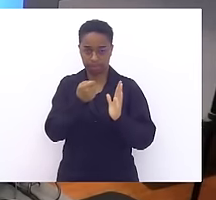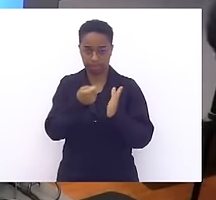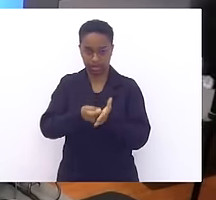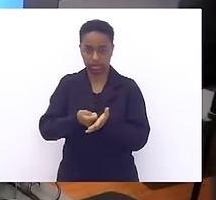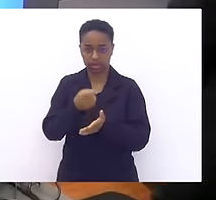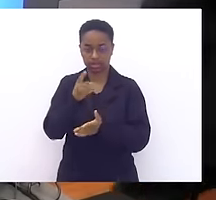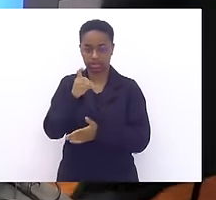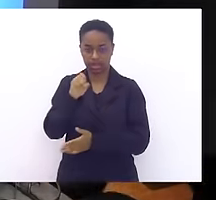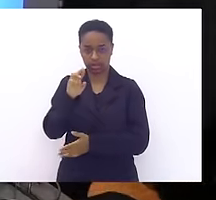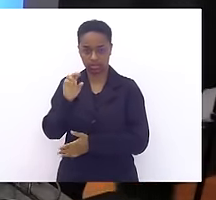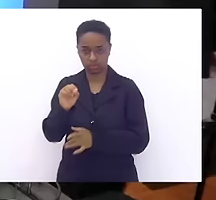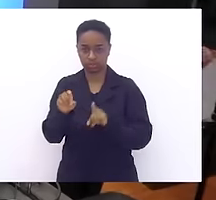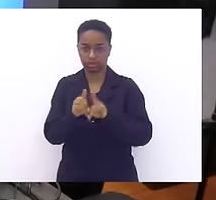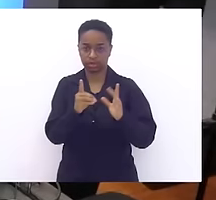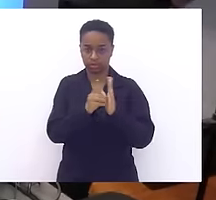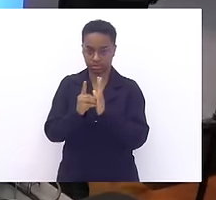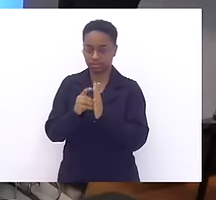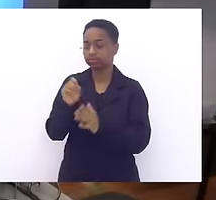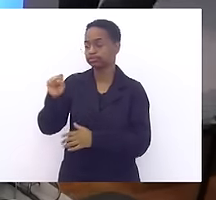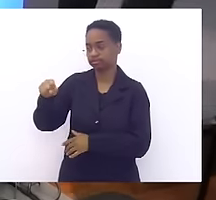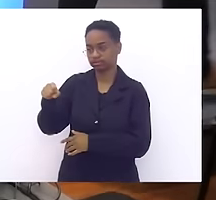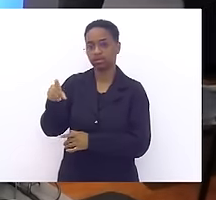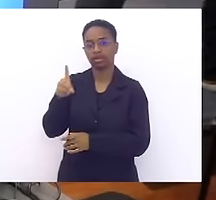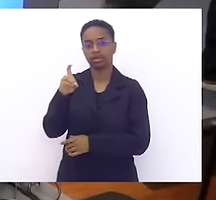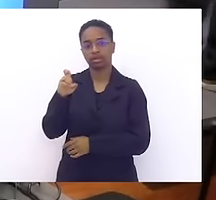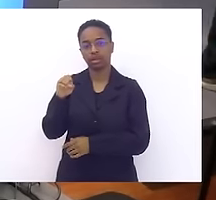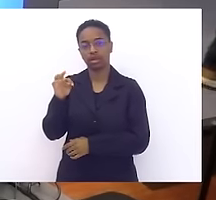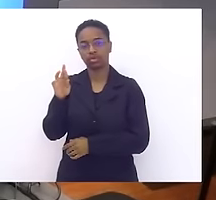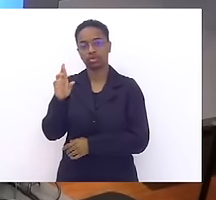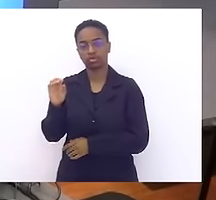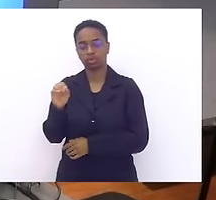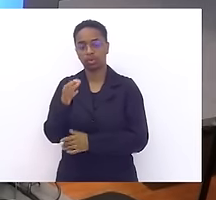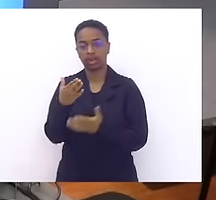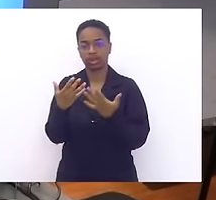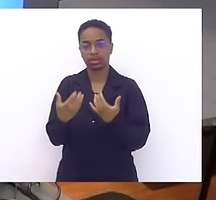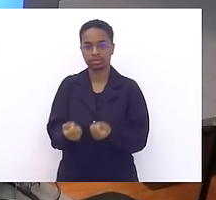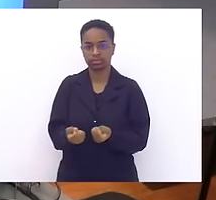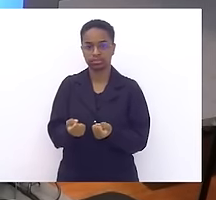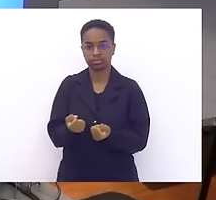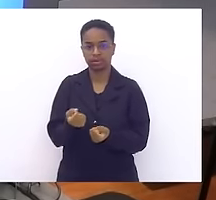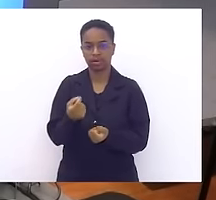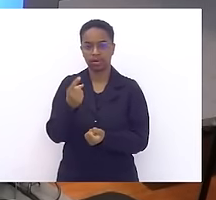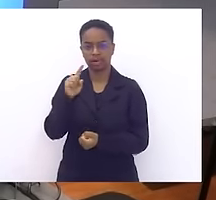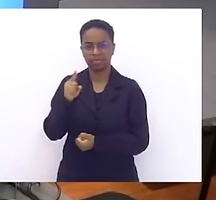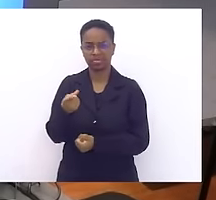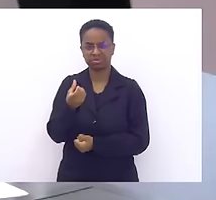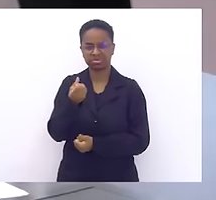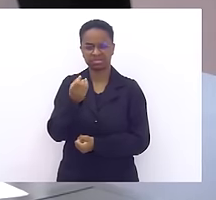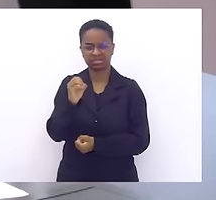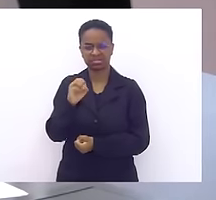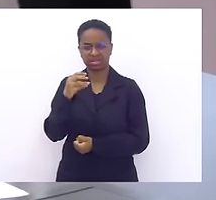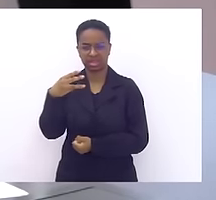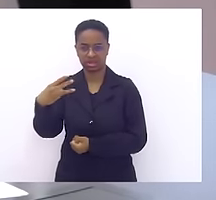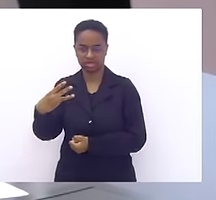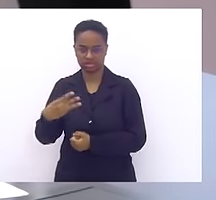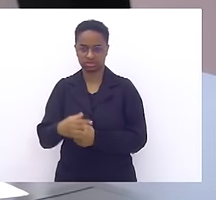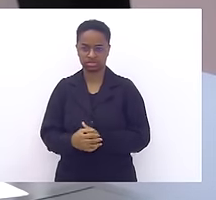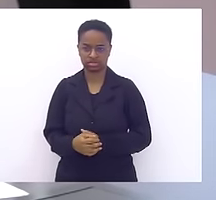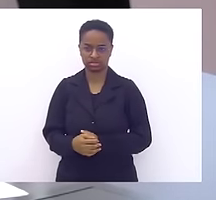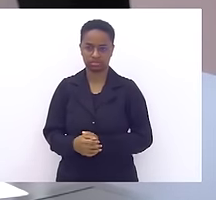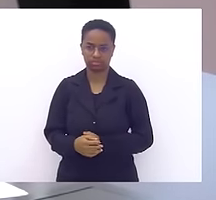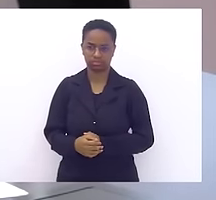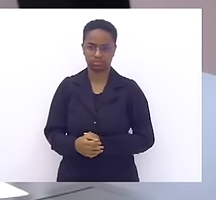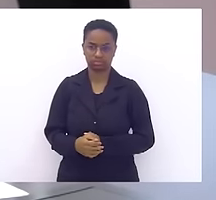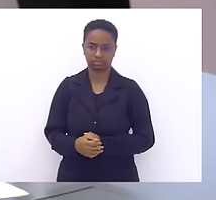e pelo Detran isso o Detro já o Detro ele recebeu 1603 só isso